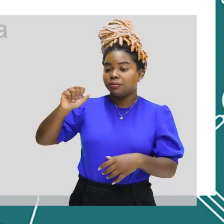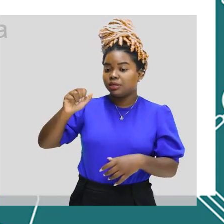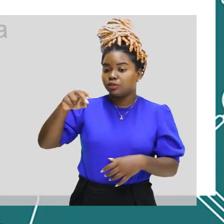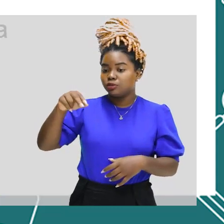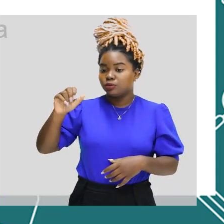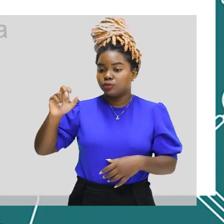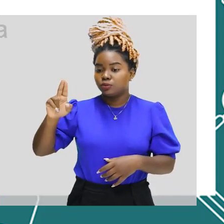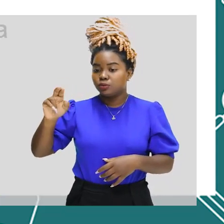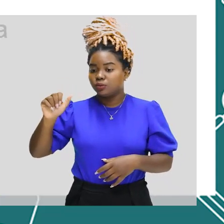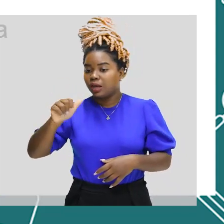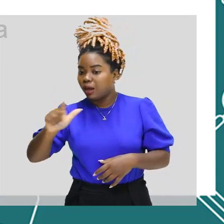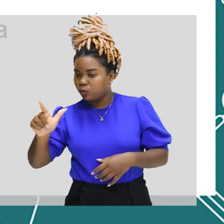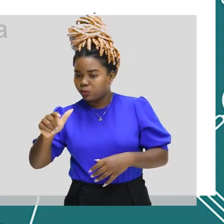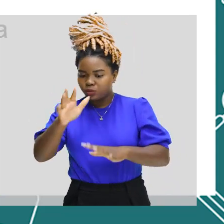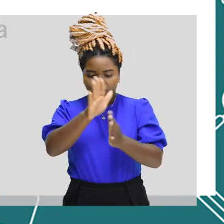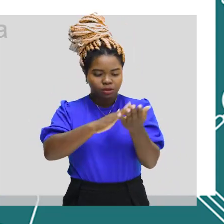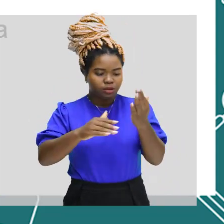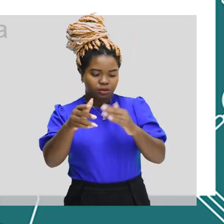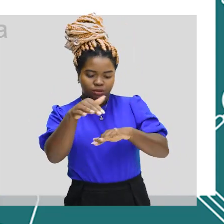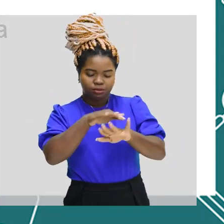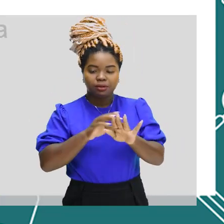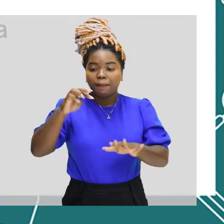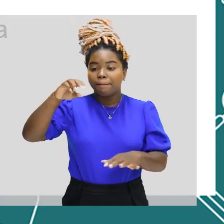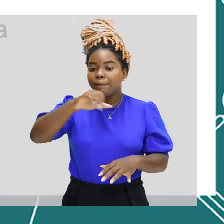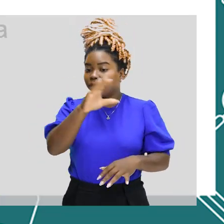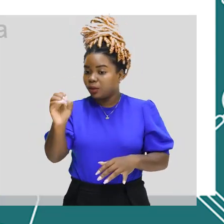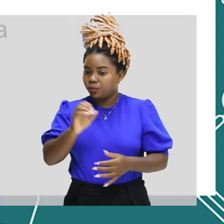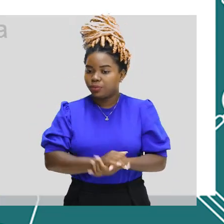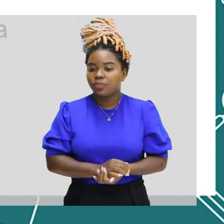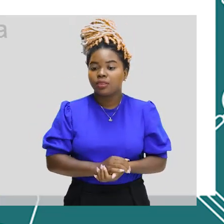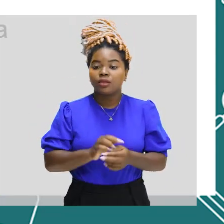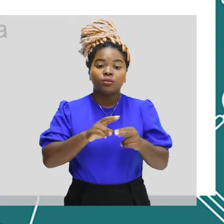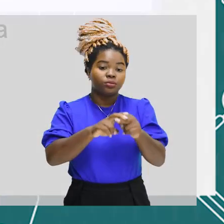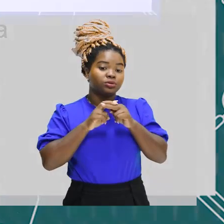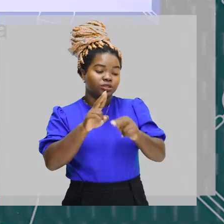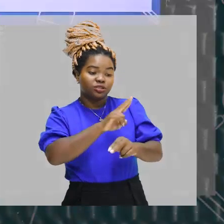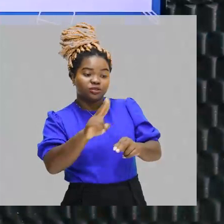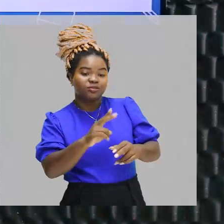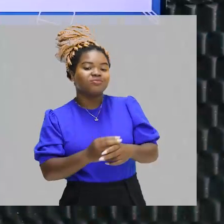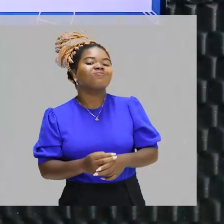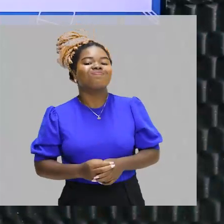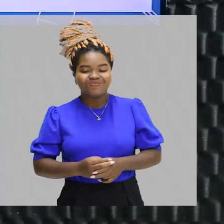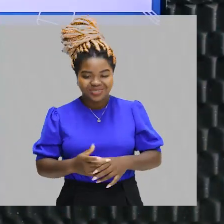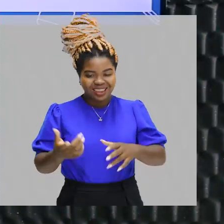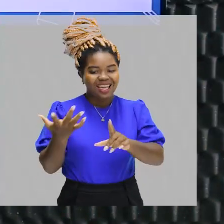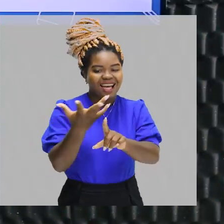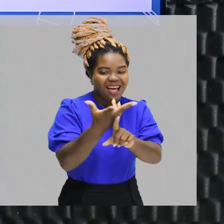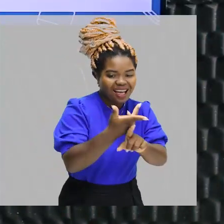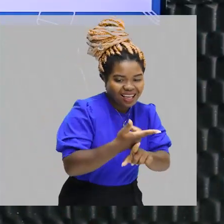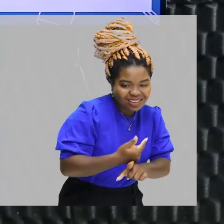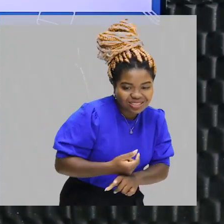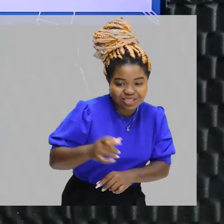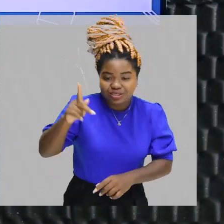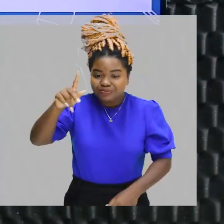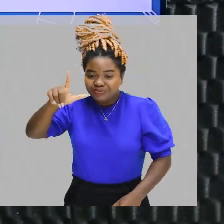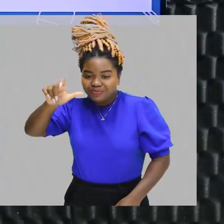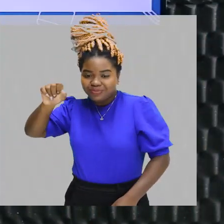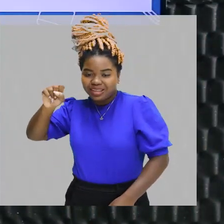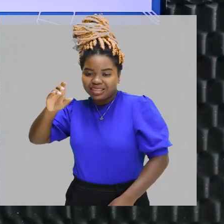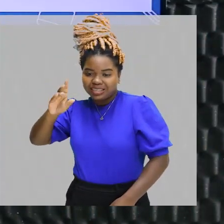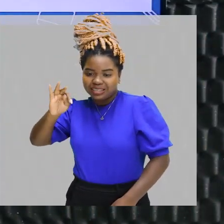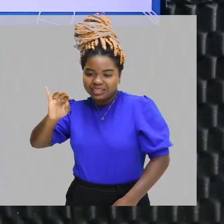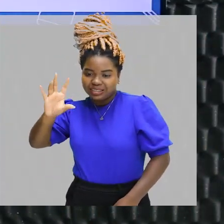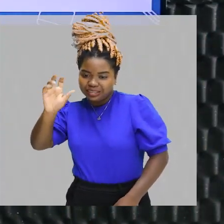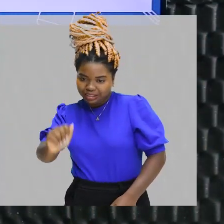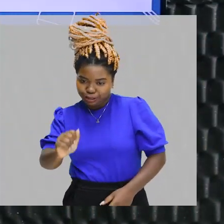causa disso, eram chamadas de artes plásticas. O termo vai caducando quando esse conceito ele não abriga,